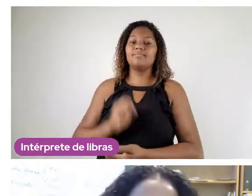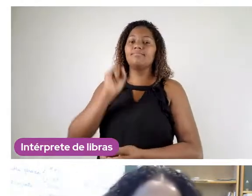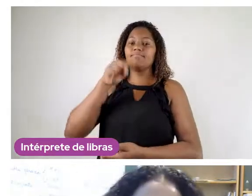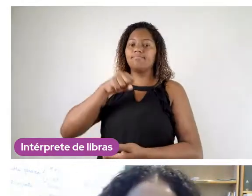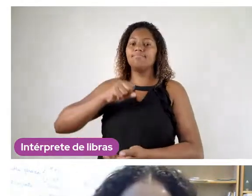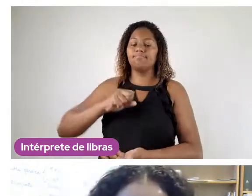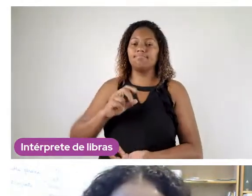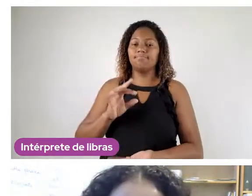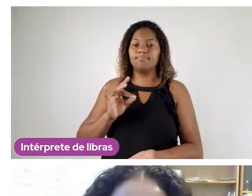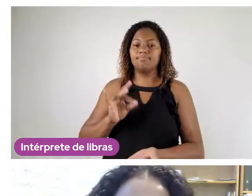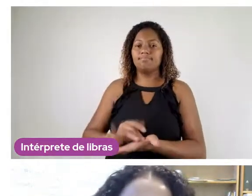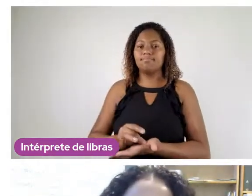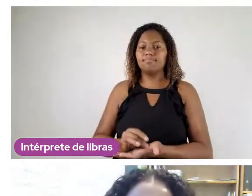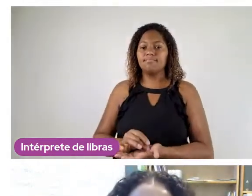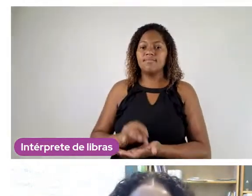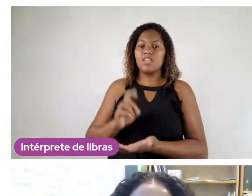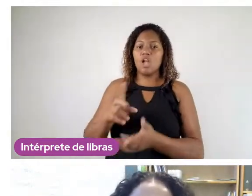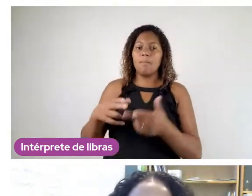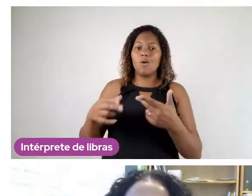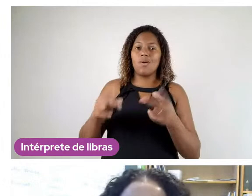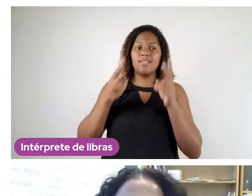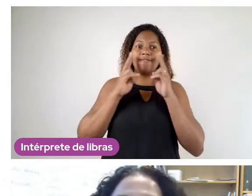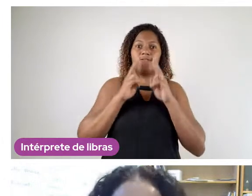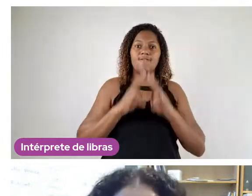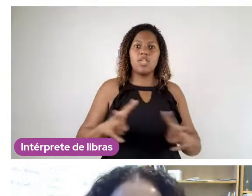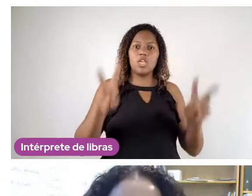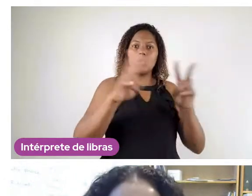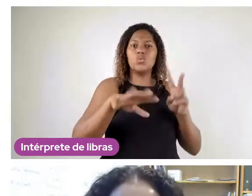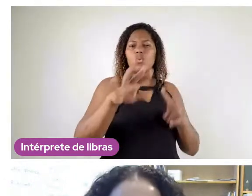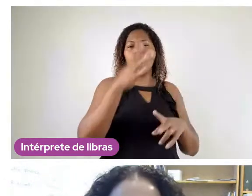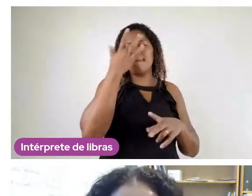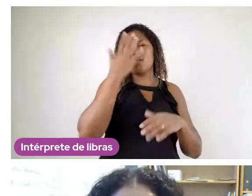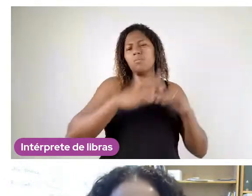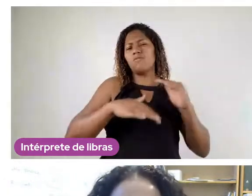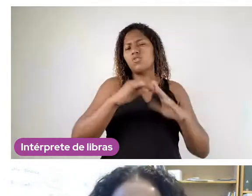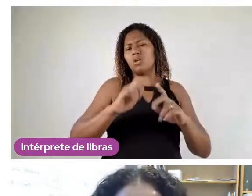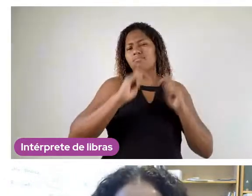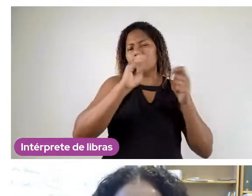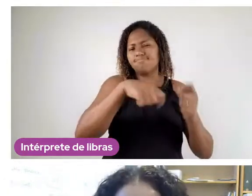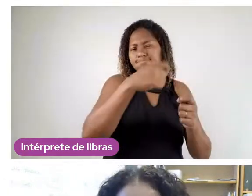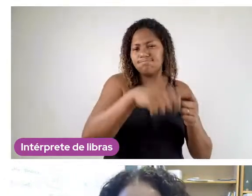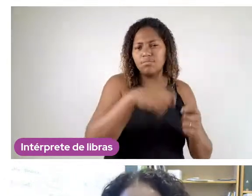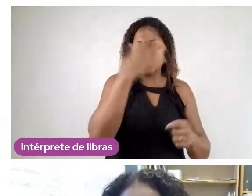visual, um pescador, um banhista consegue identificar